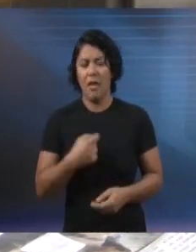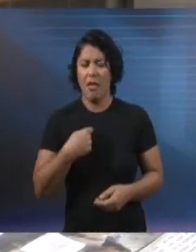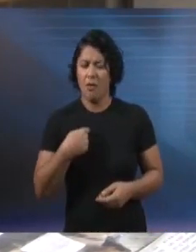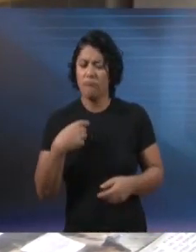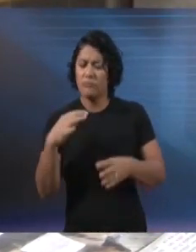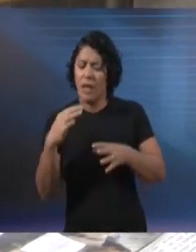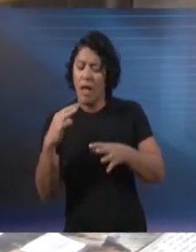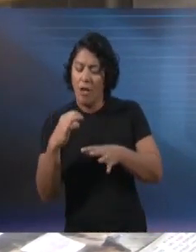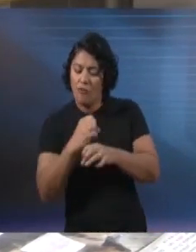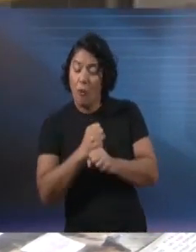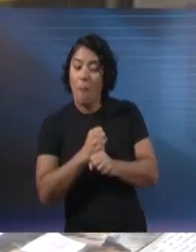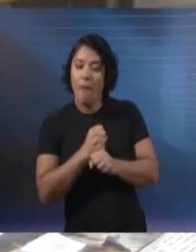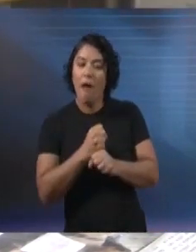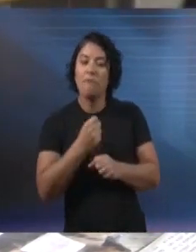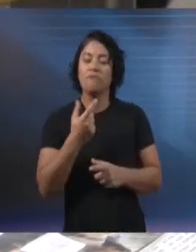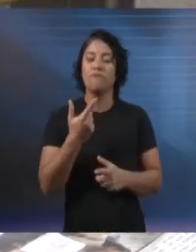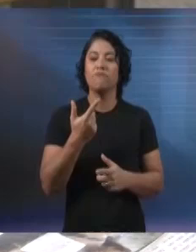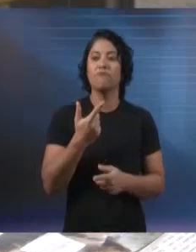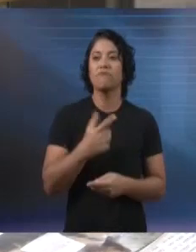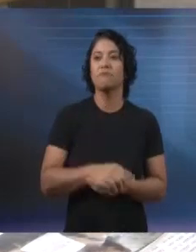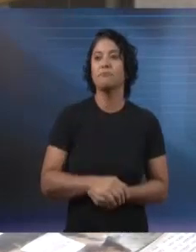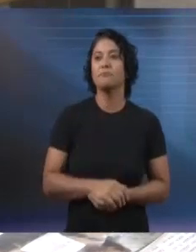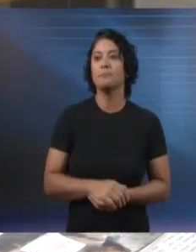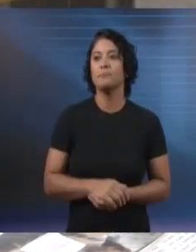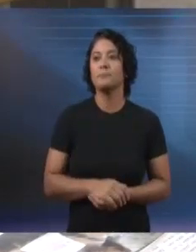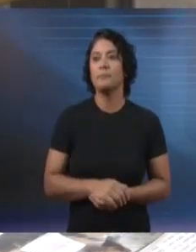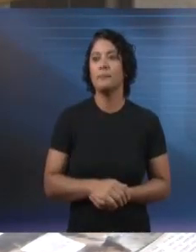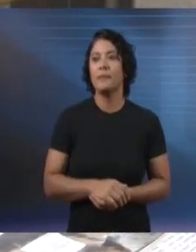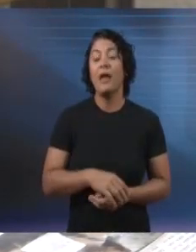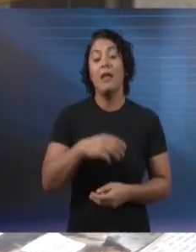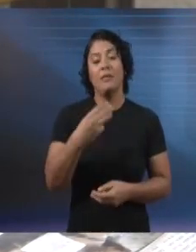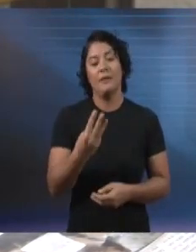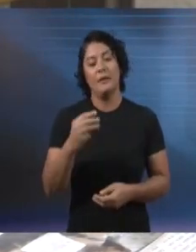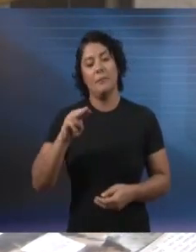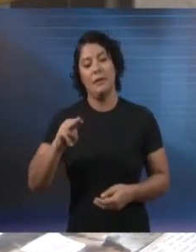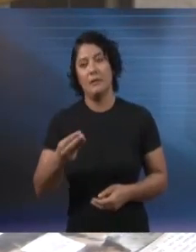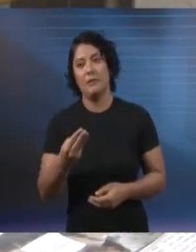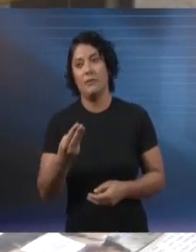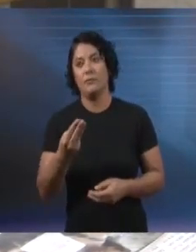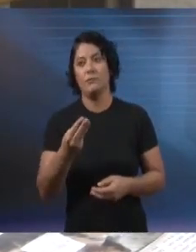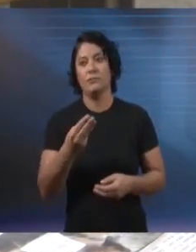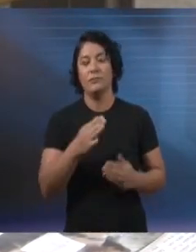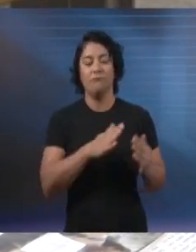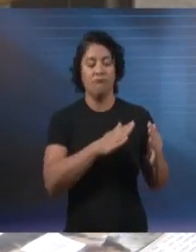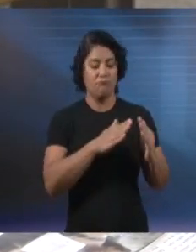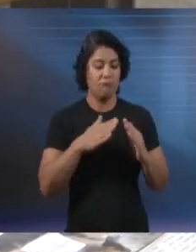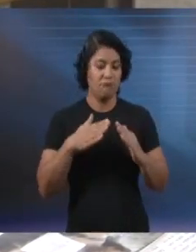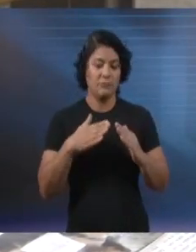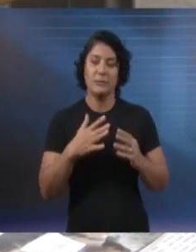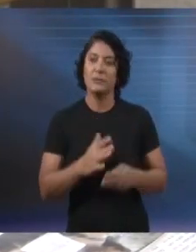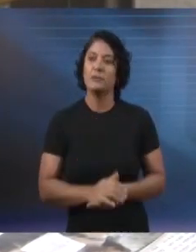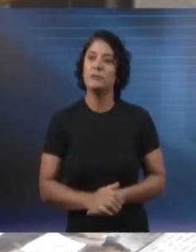contas. Eu não vou sacrificar 3 milhões e tanto de habitantes para